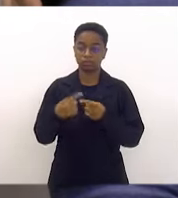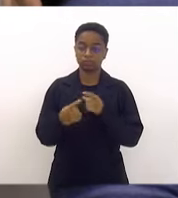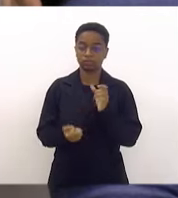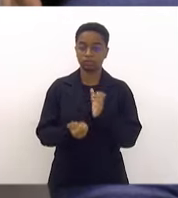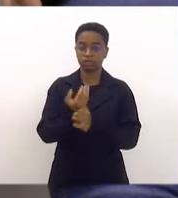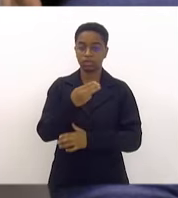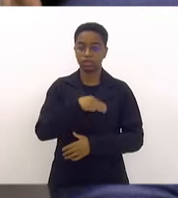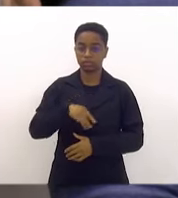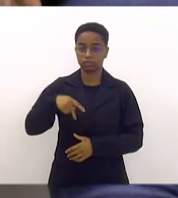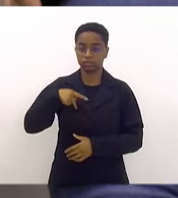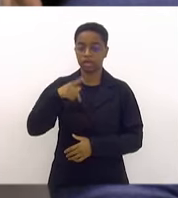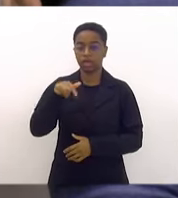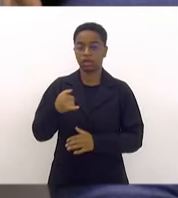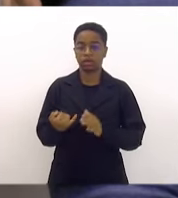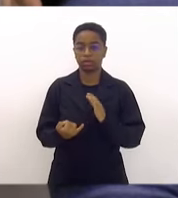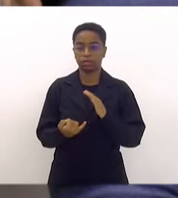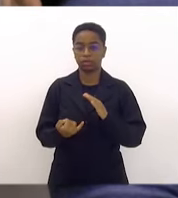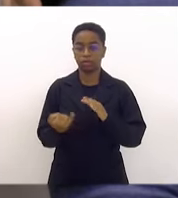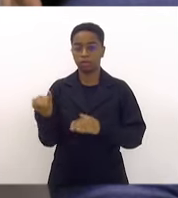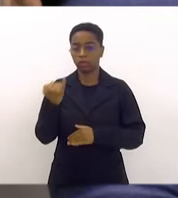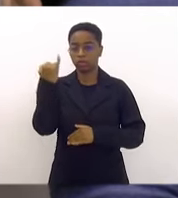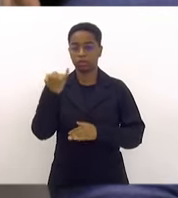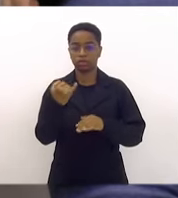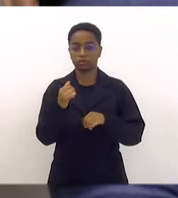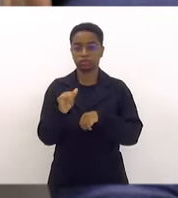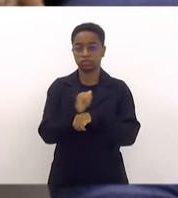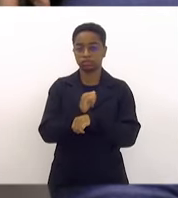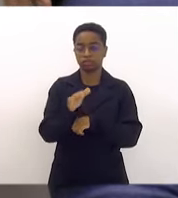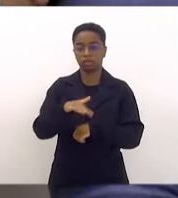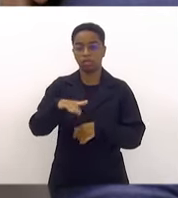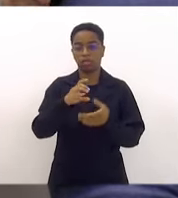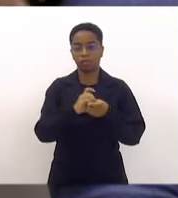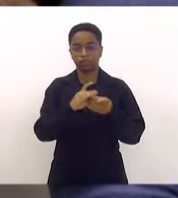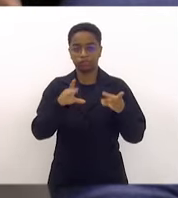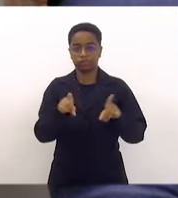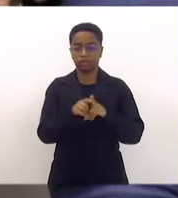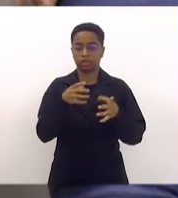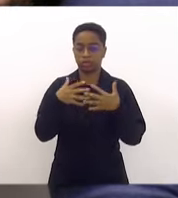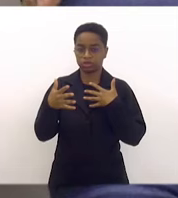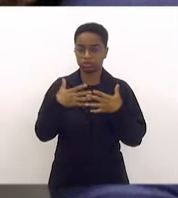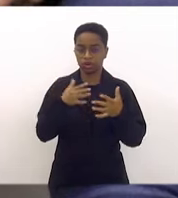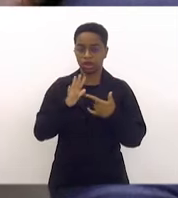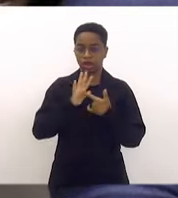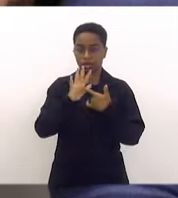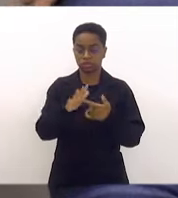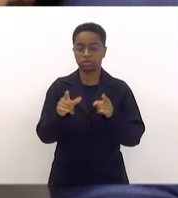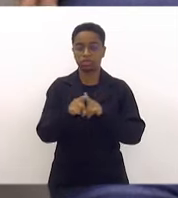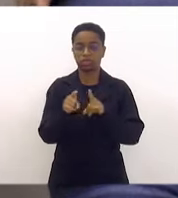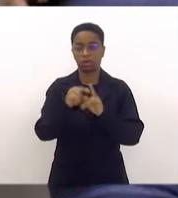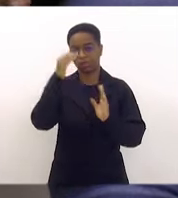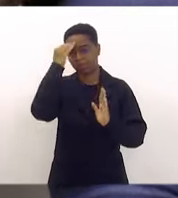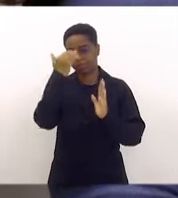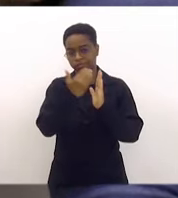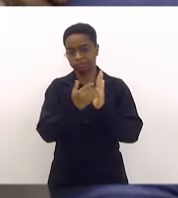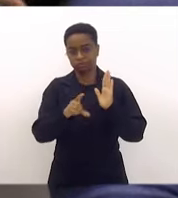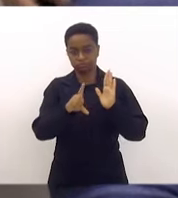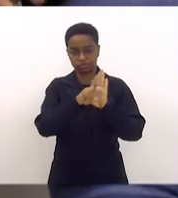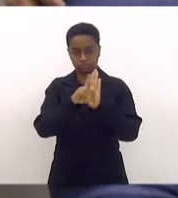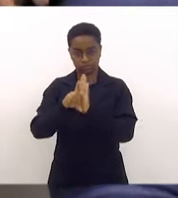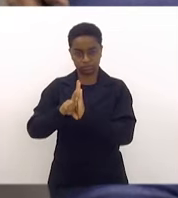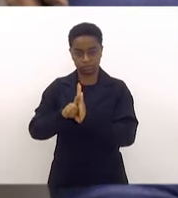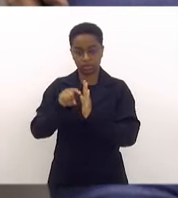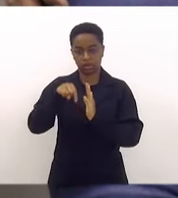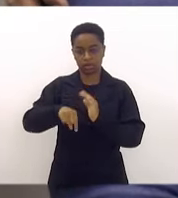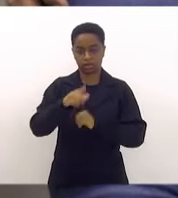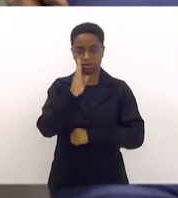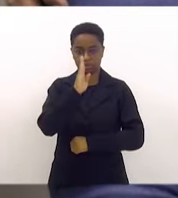público como um importante instrumento da Democracia da Transparência e do cumprimento das leis no